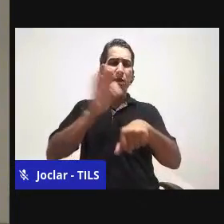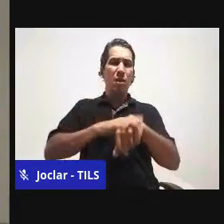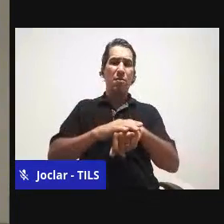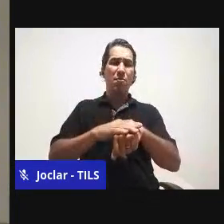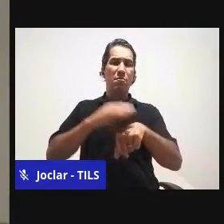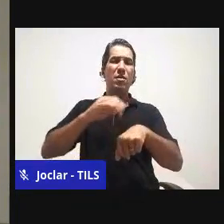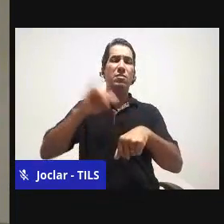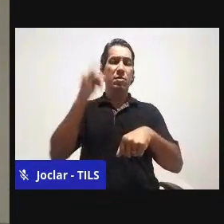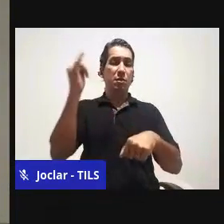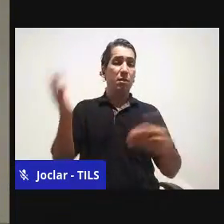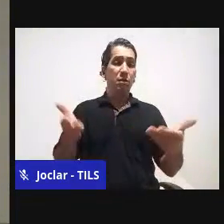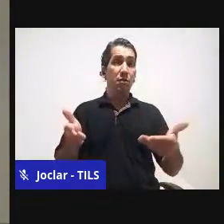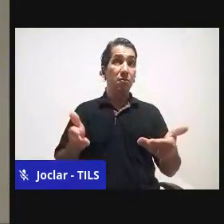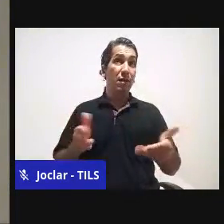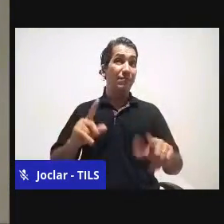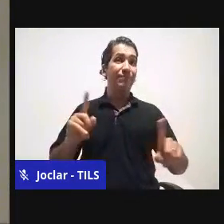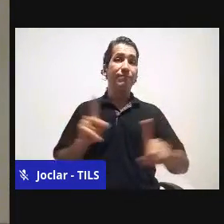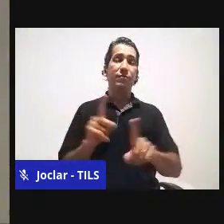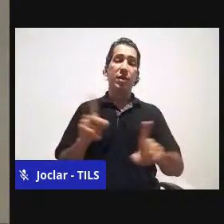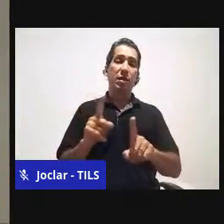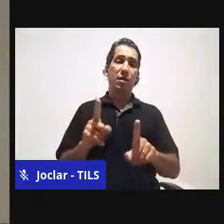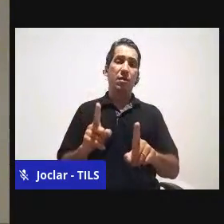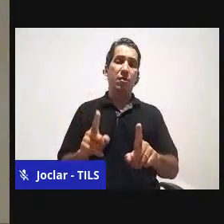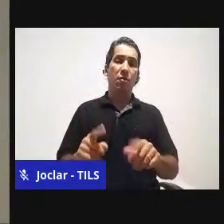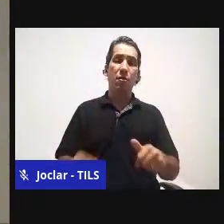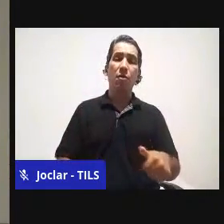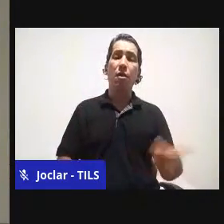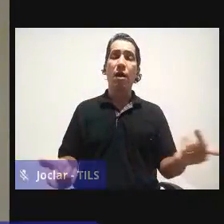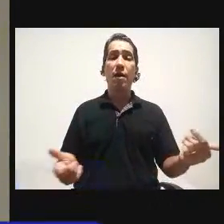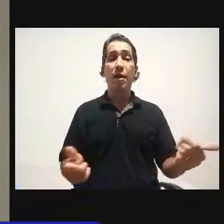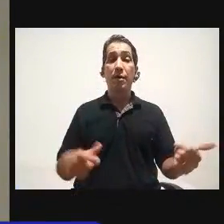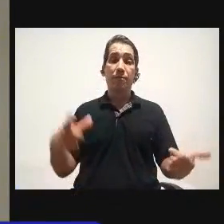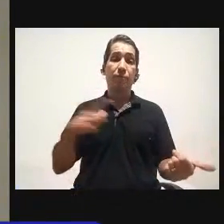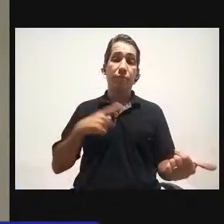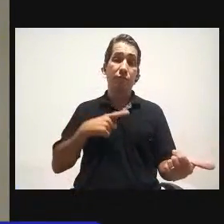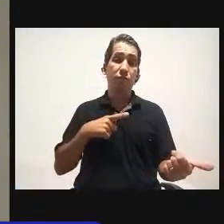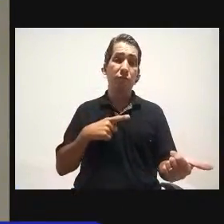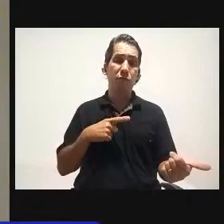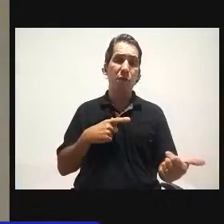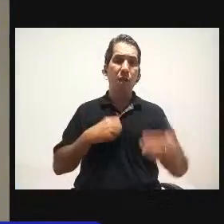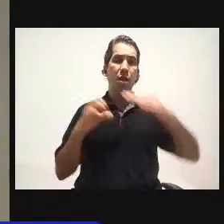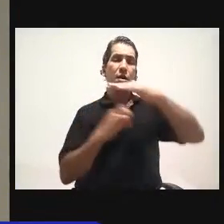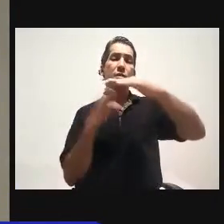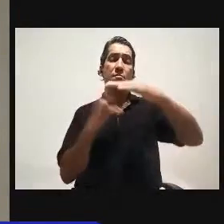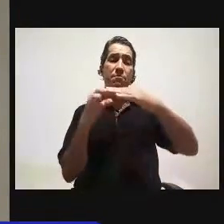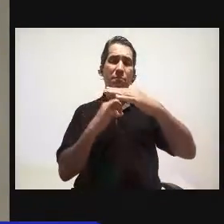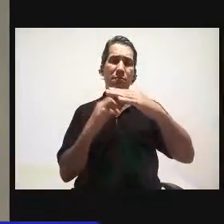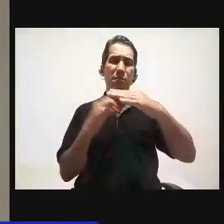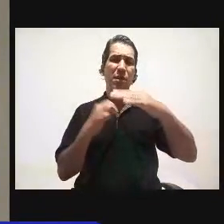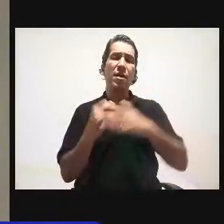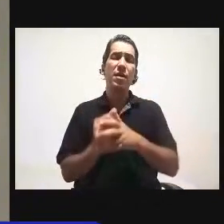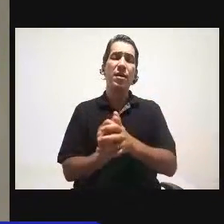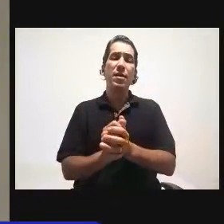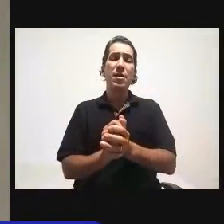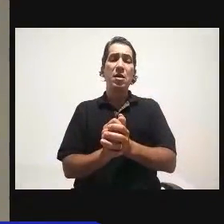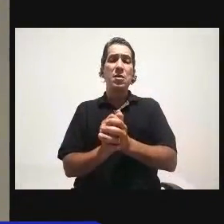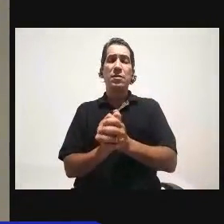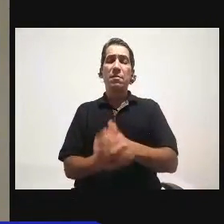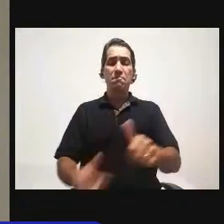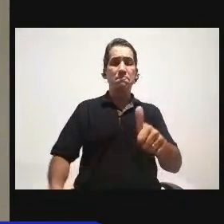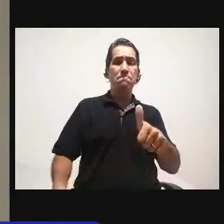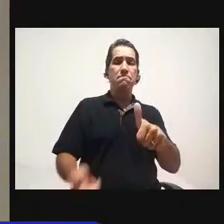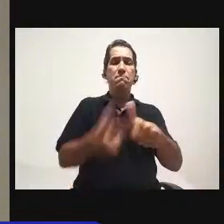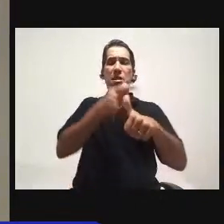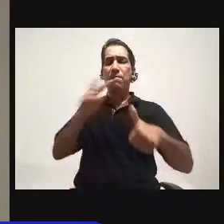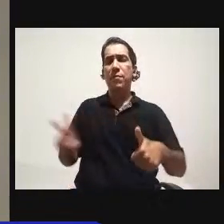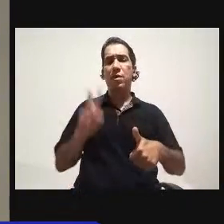resultados, dando, digamos, preferência para a digitalização, que é apenas um dos três tripés da